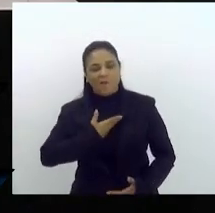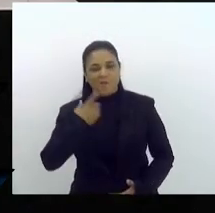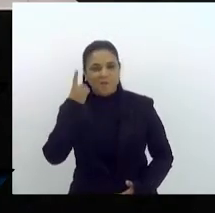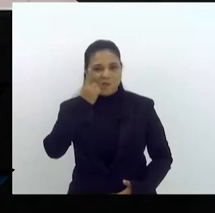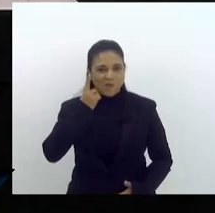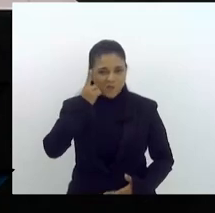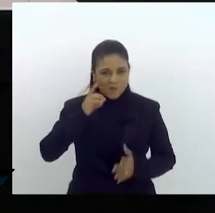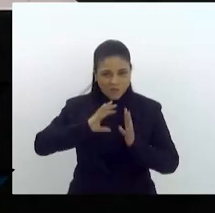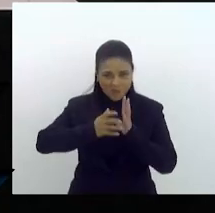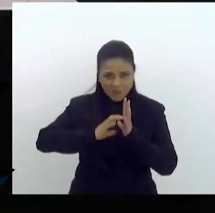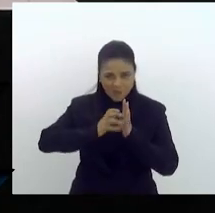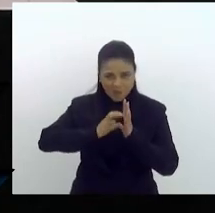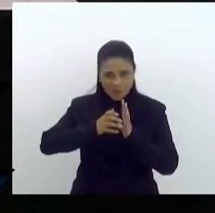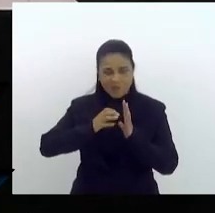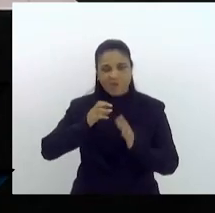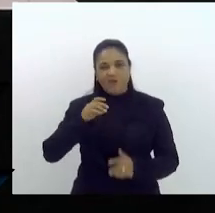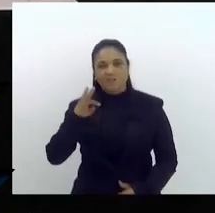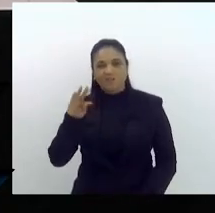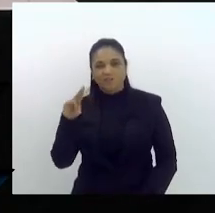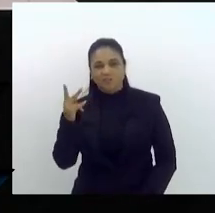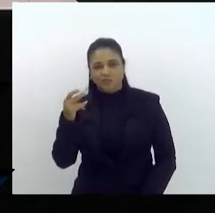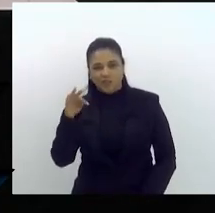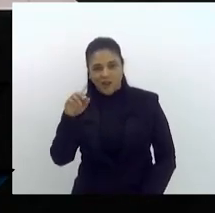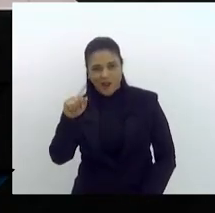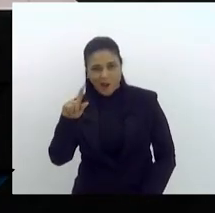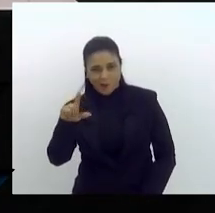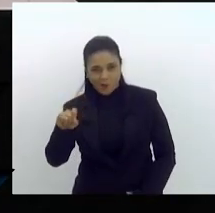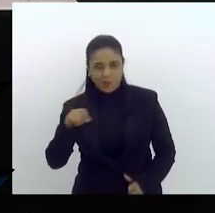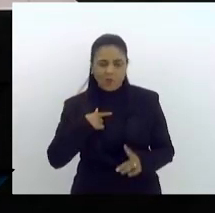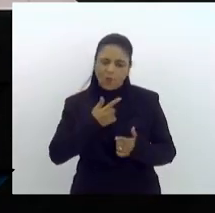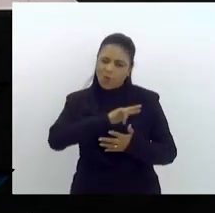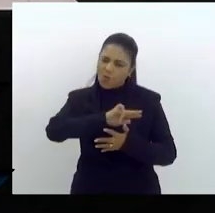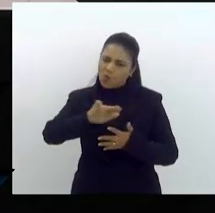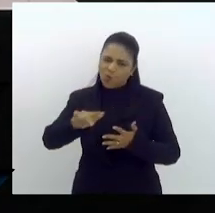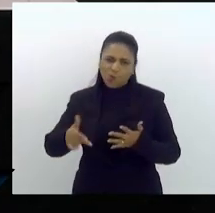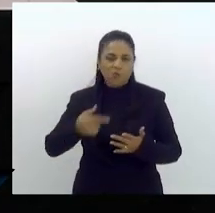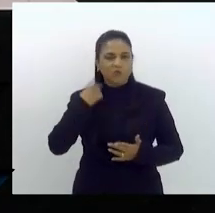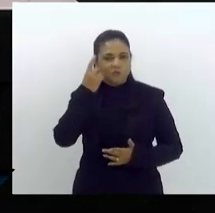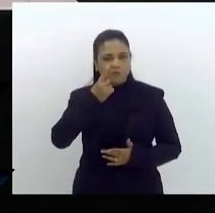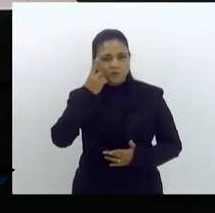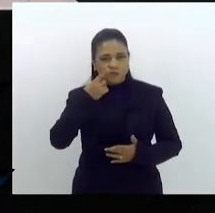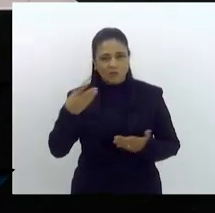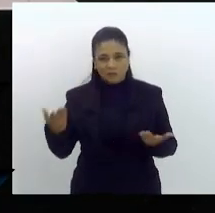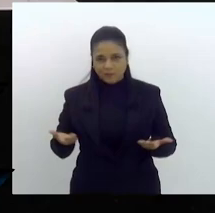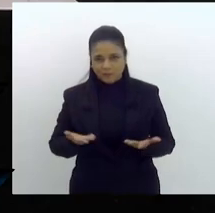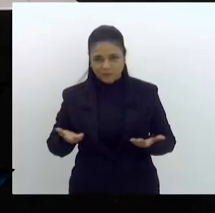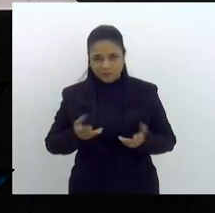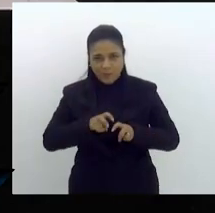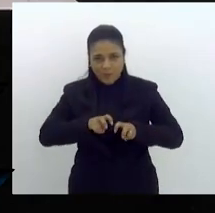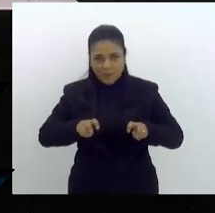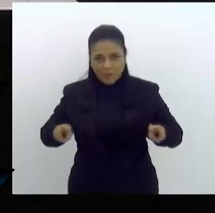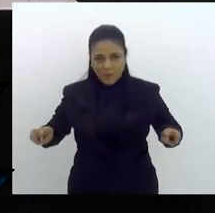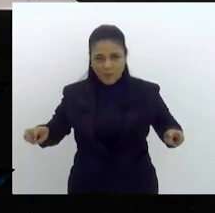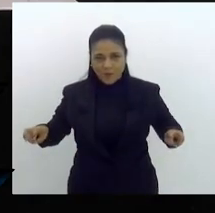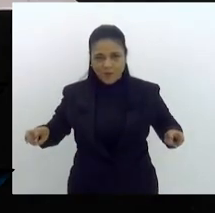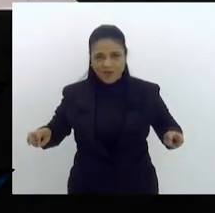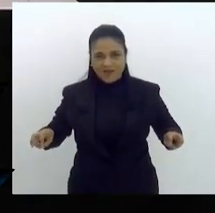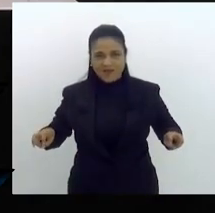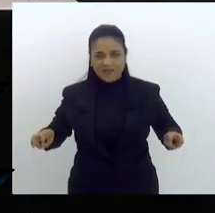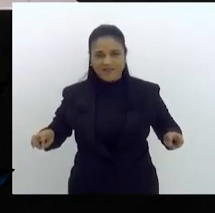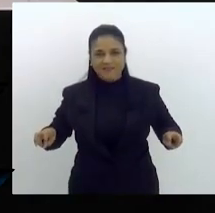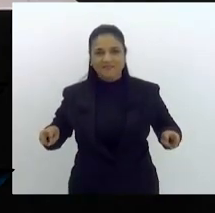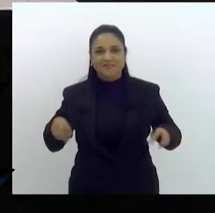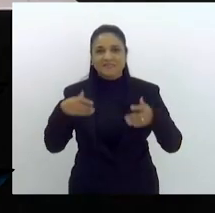trincheira juntamente com deputado Anderson Moraes Rodrigo Amorim e tantos outros que estão aqui neste momento eu gostaria de